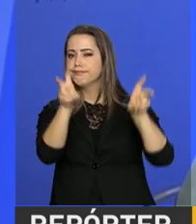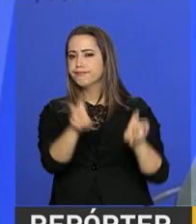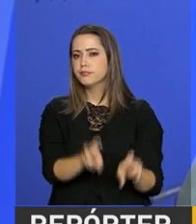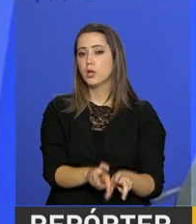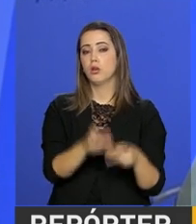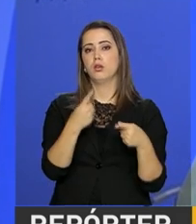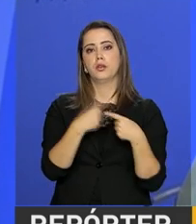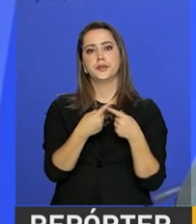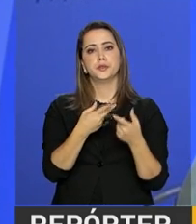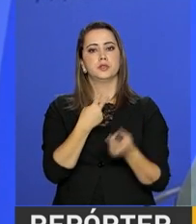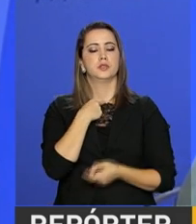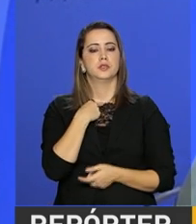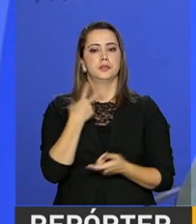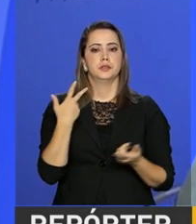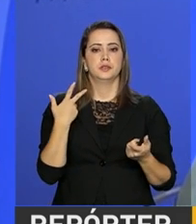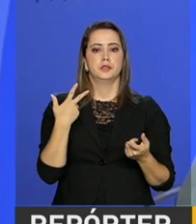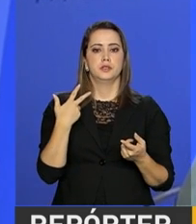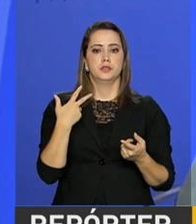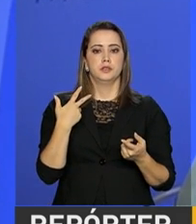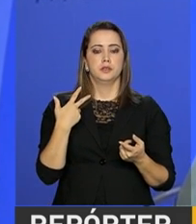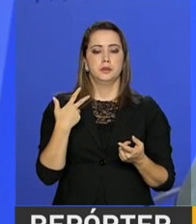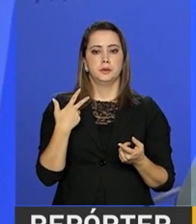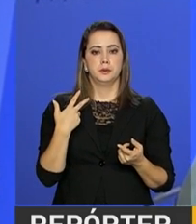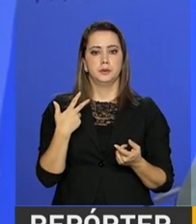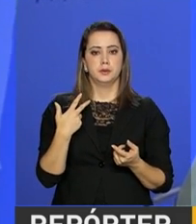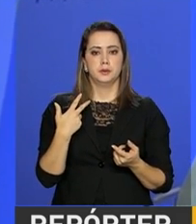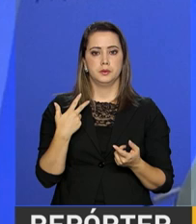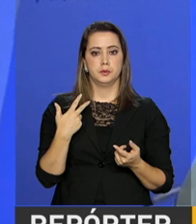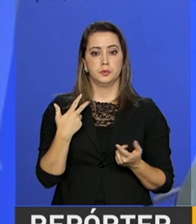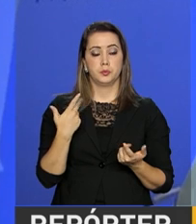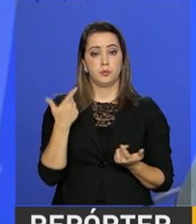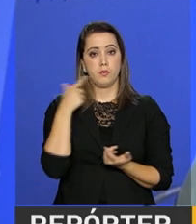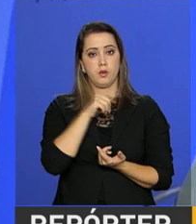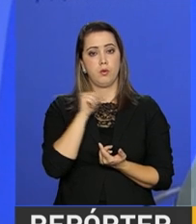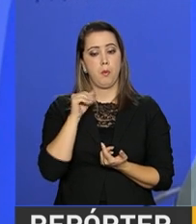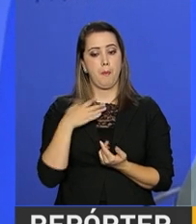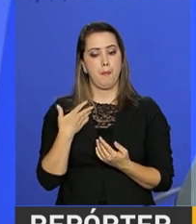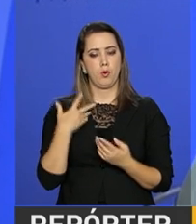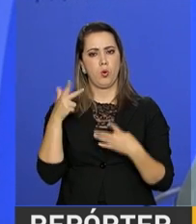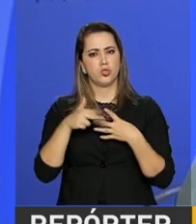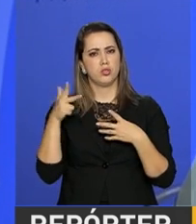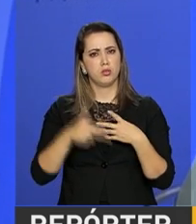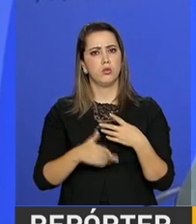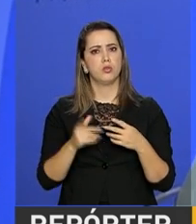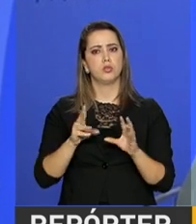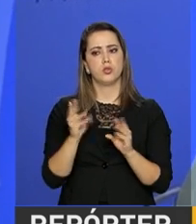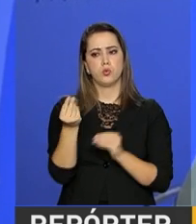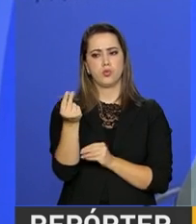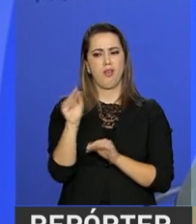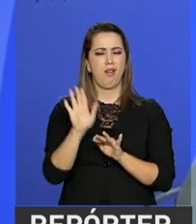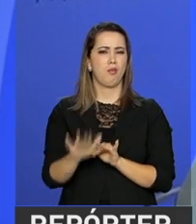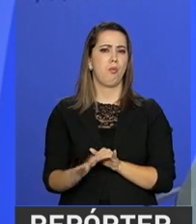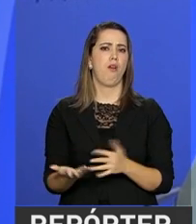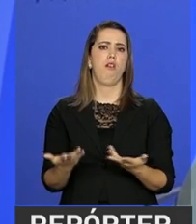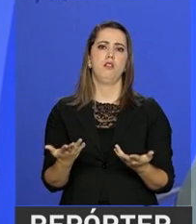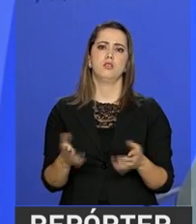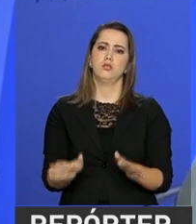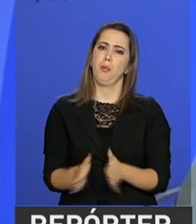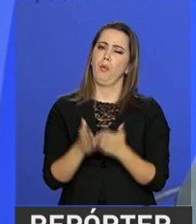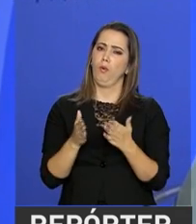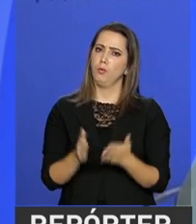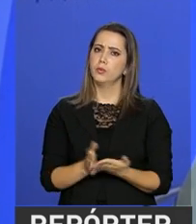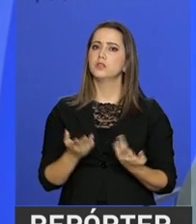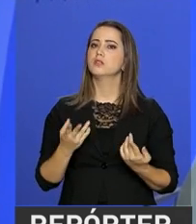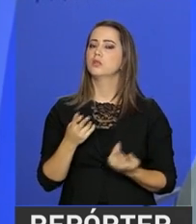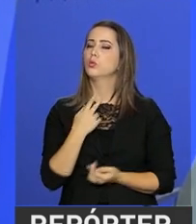fazer o ajuste é alcançando aqueles que ganham os menores benefícios às pessoas menos privilegiadas